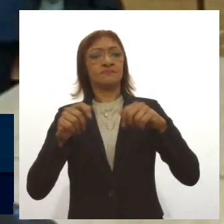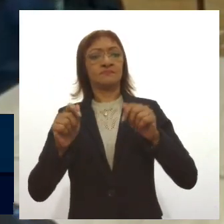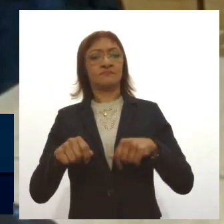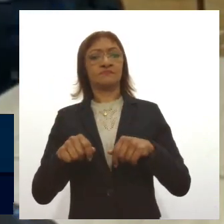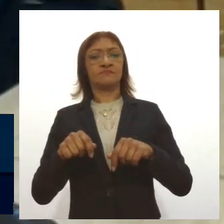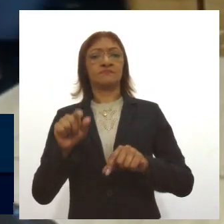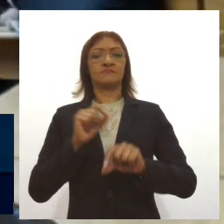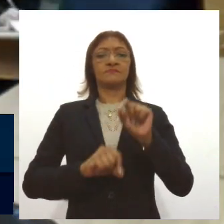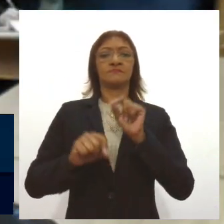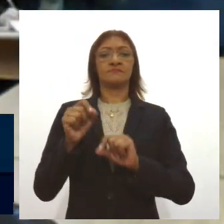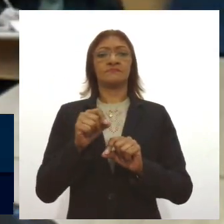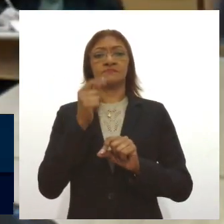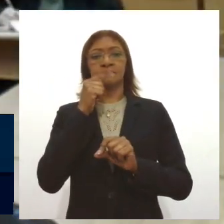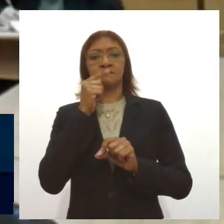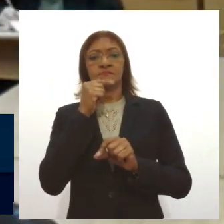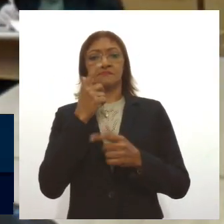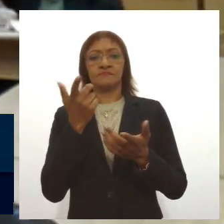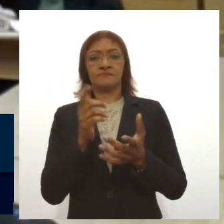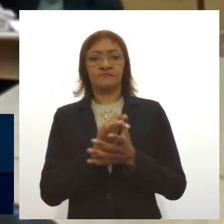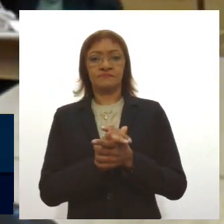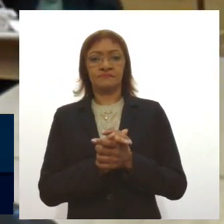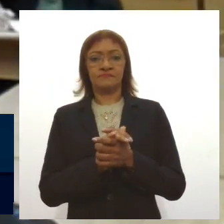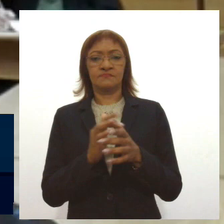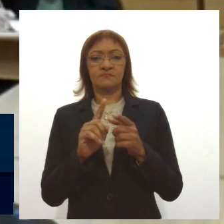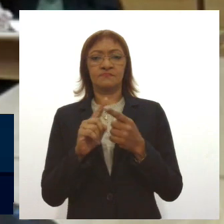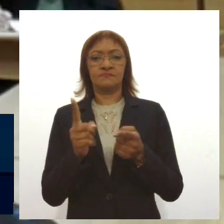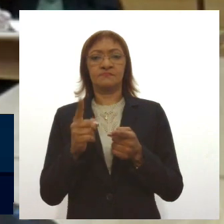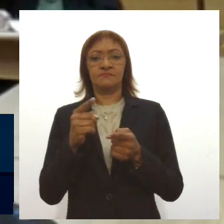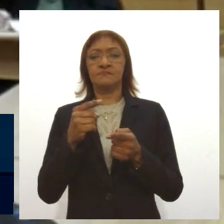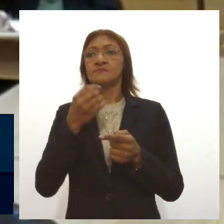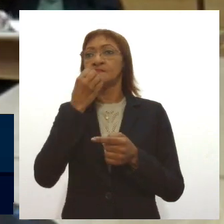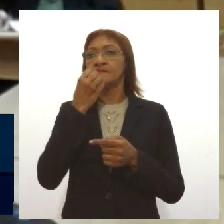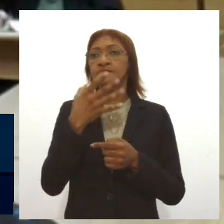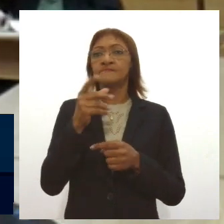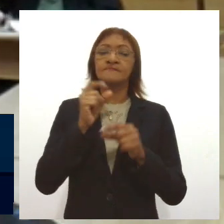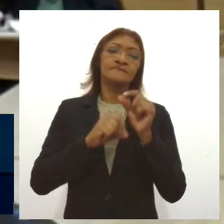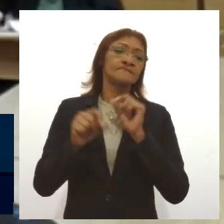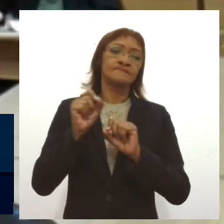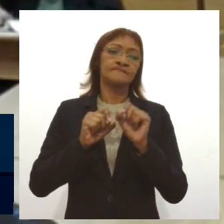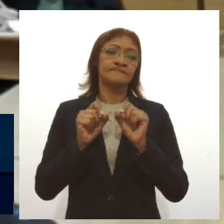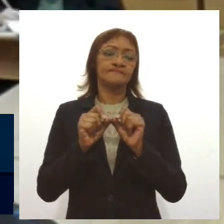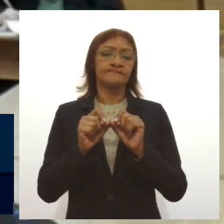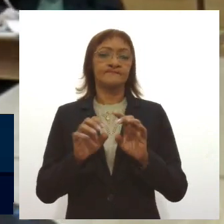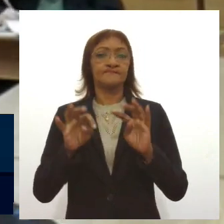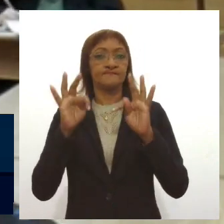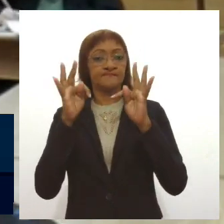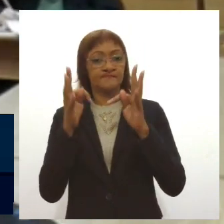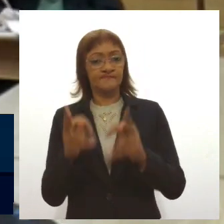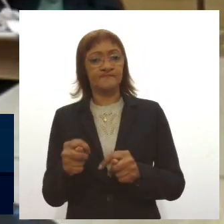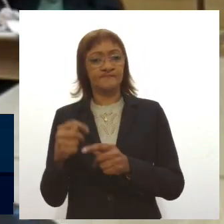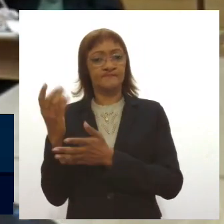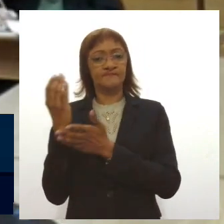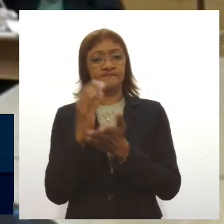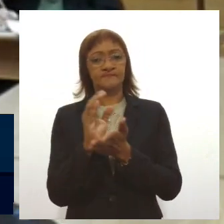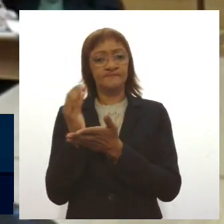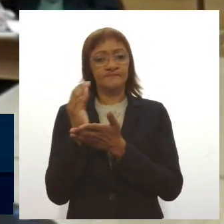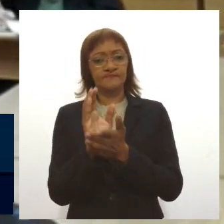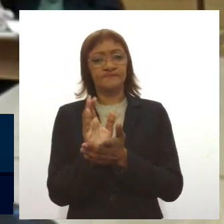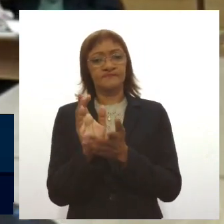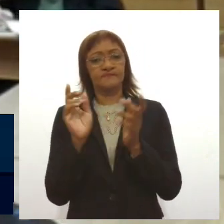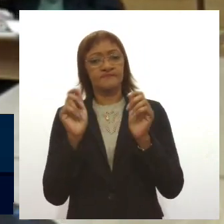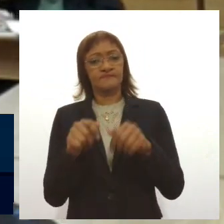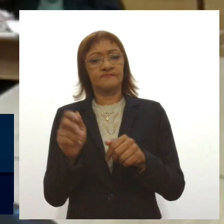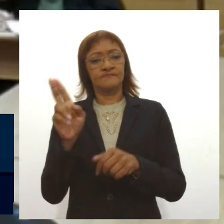amplo diálogo, mas a grande vantagem desse instrumento é que os recursos aportados a partir dele possam